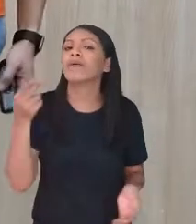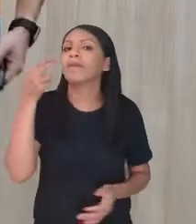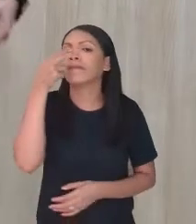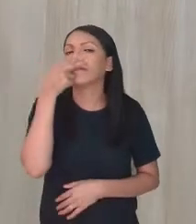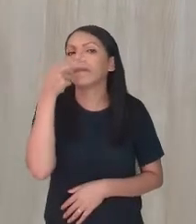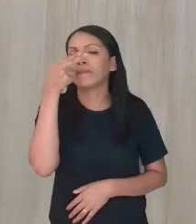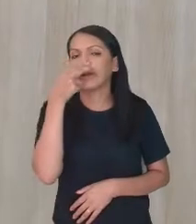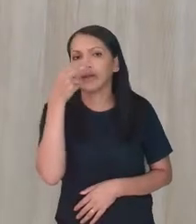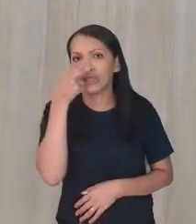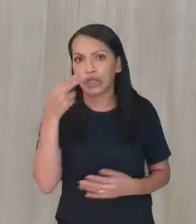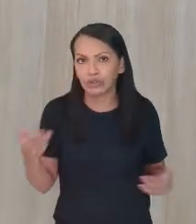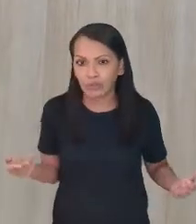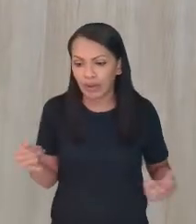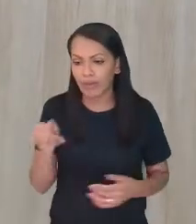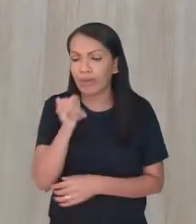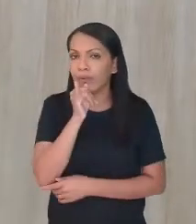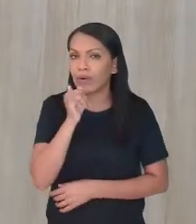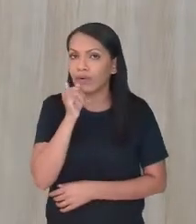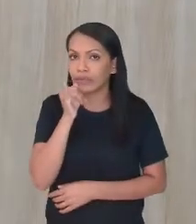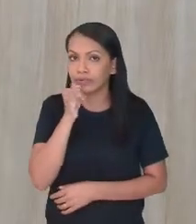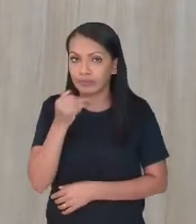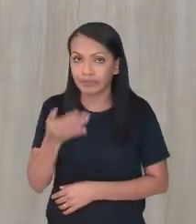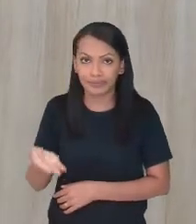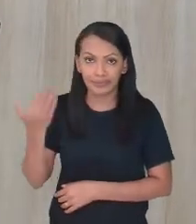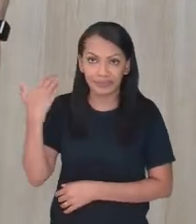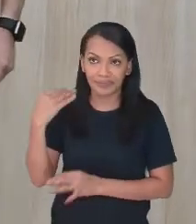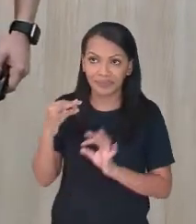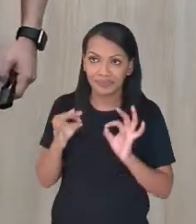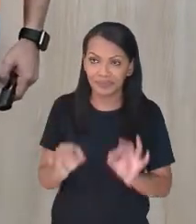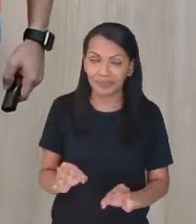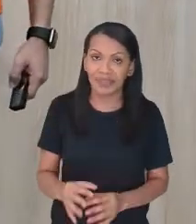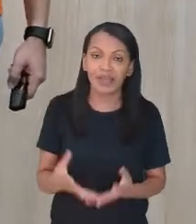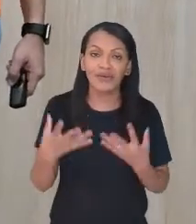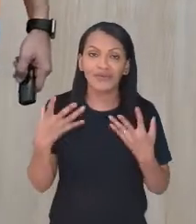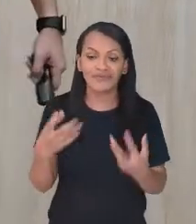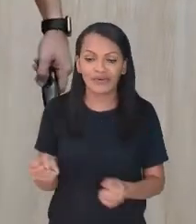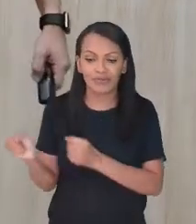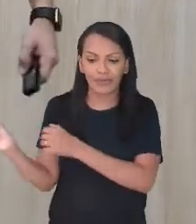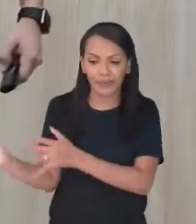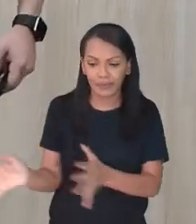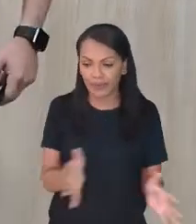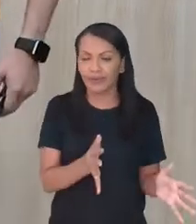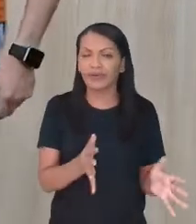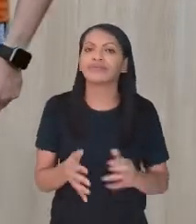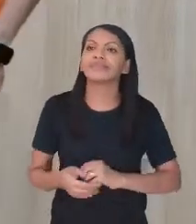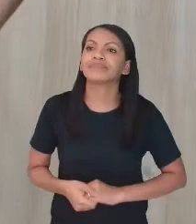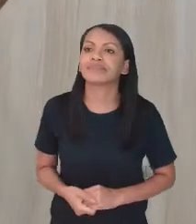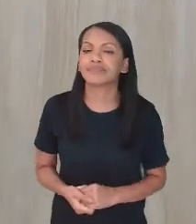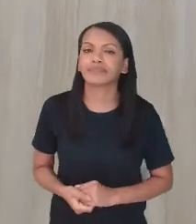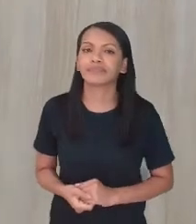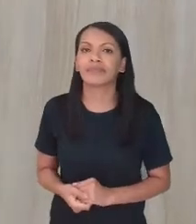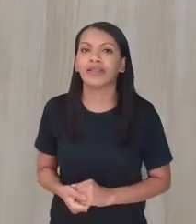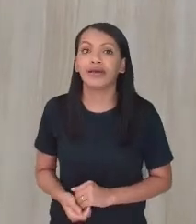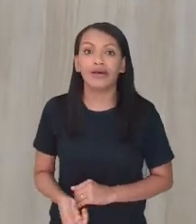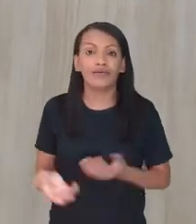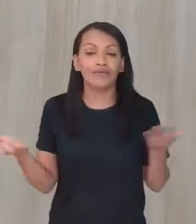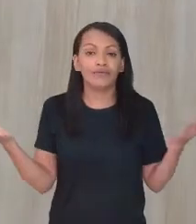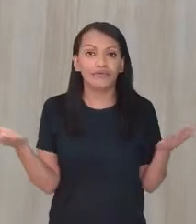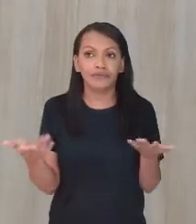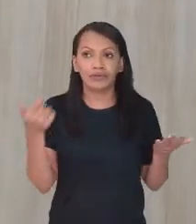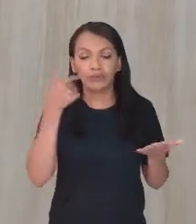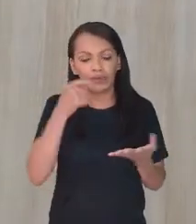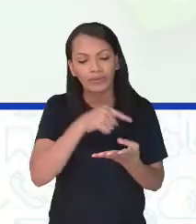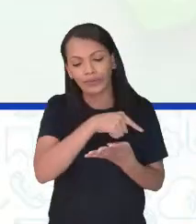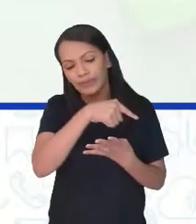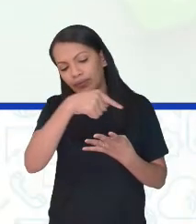mesmos moldes aí do exemplo anterior, certinho? Então vamos passando aqui, ó. A gente viu aí todas essas partes